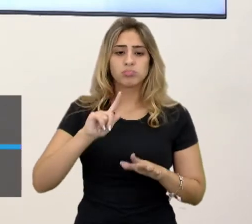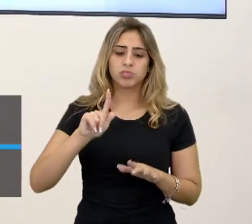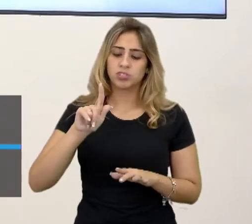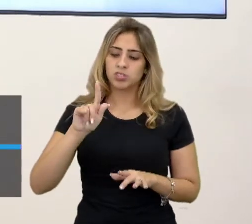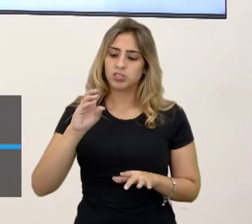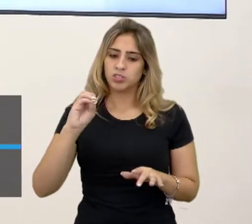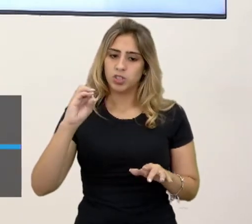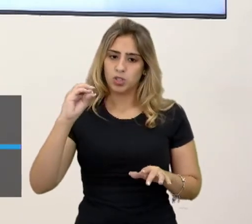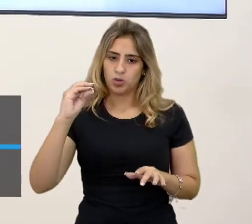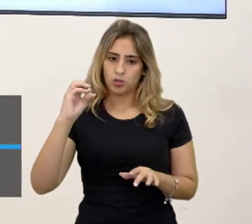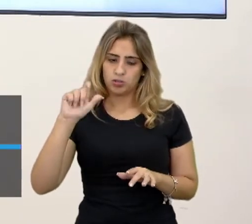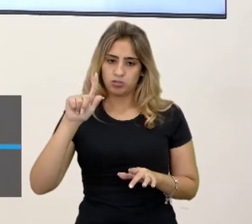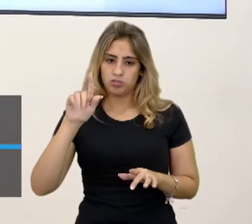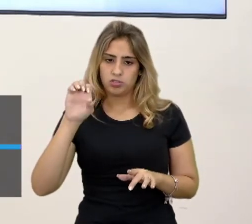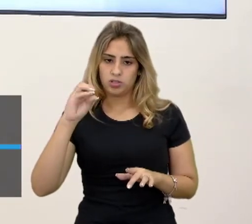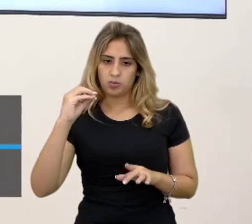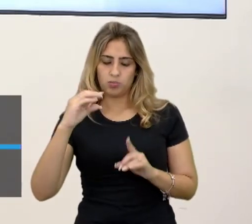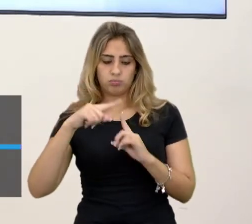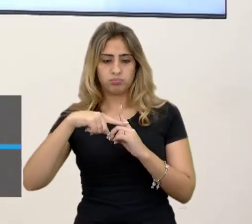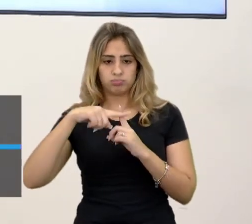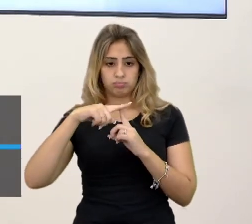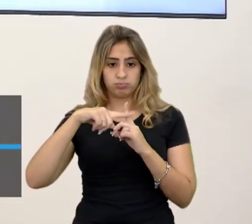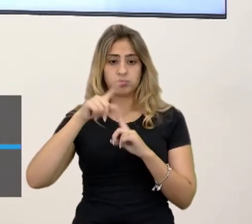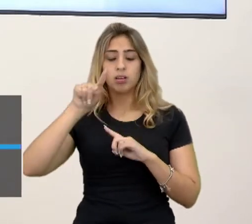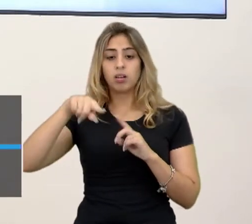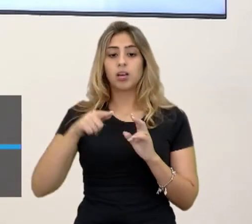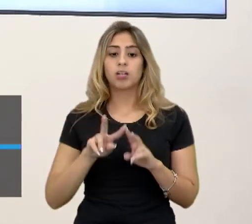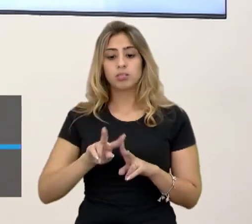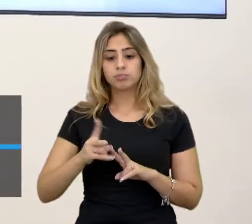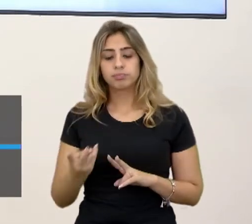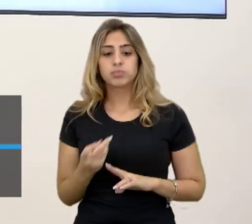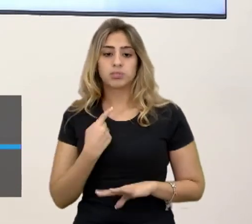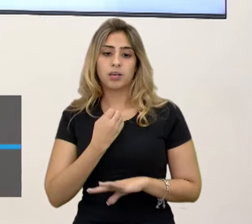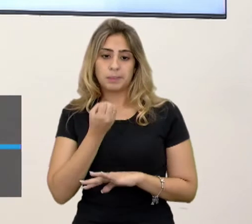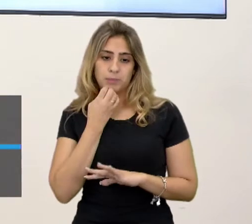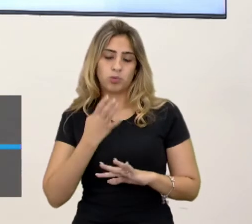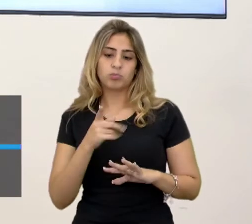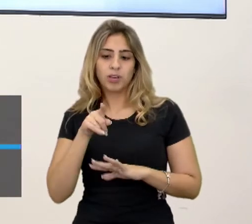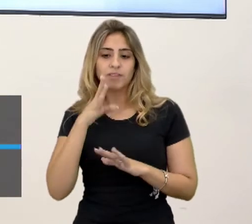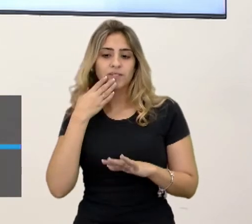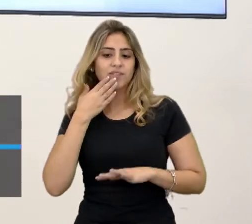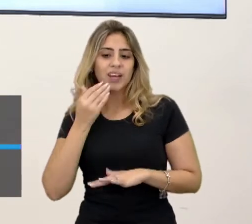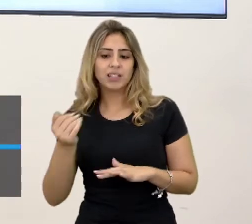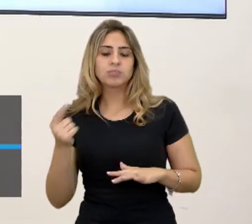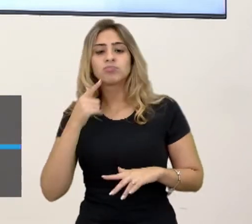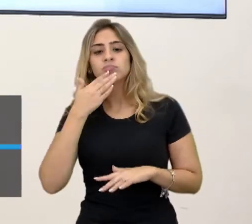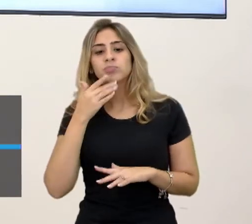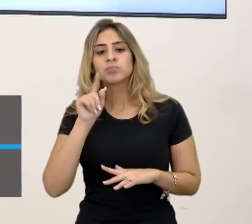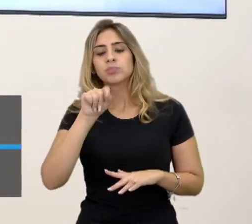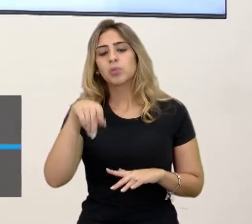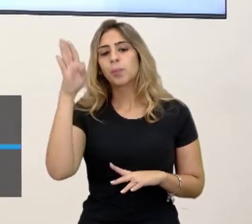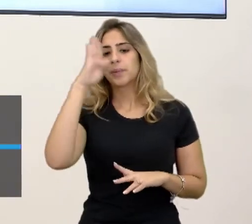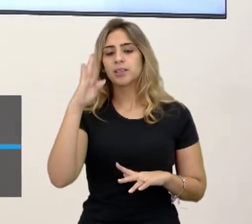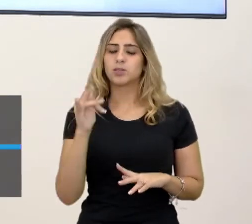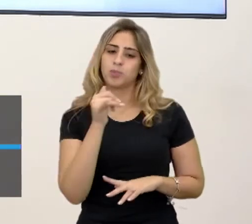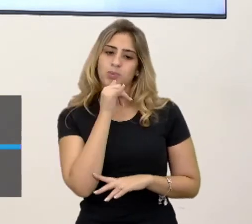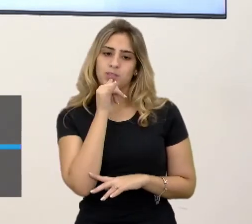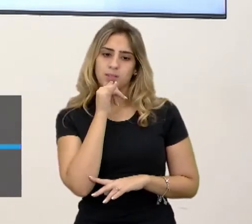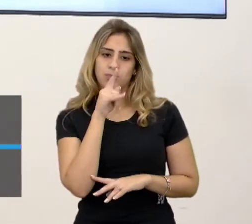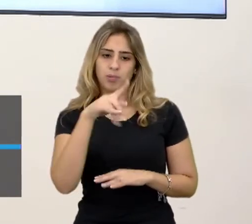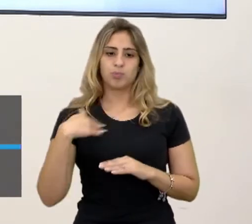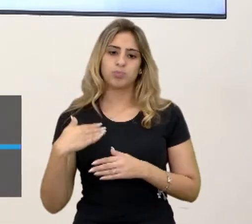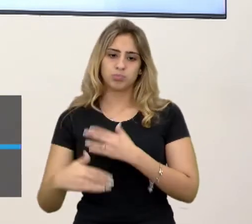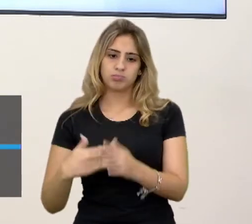é uma possibilidade, uma alternativa que é abundante, é fácil, né, mais fácil do que aqui no Brasil, por exemplo, para